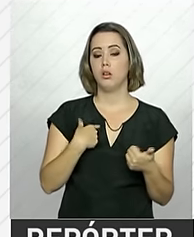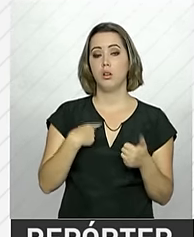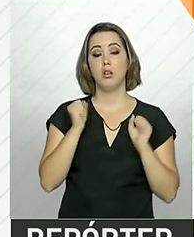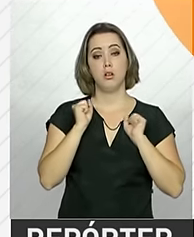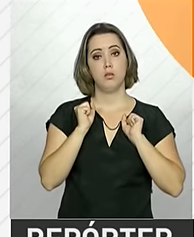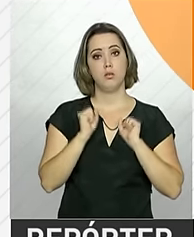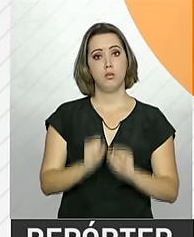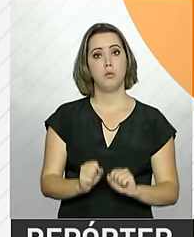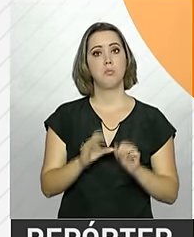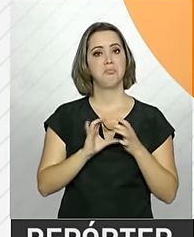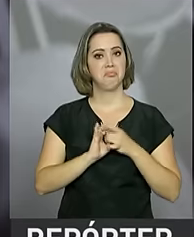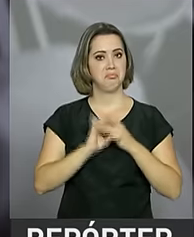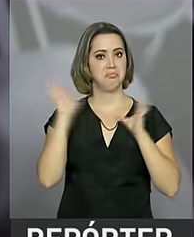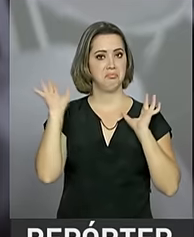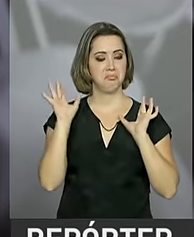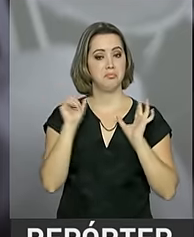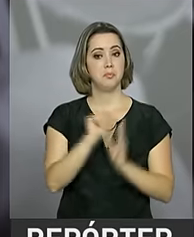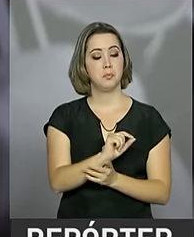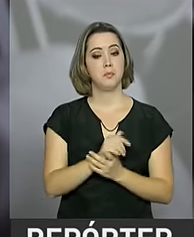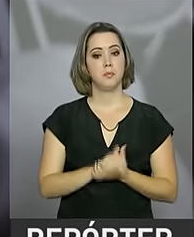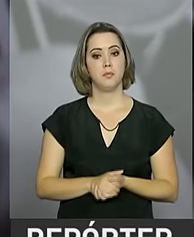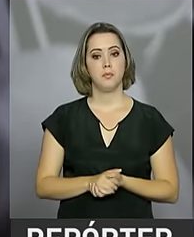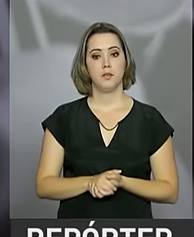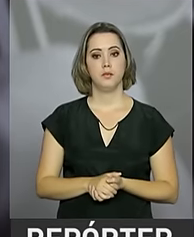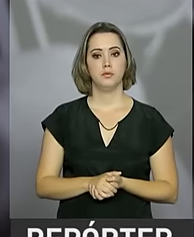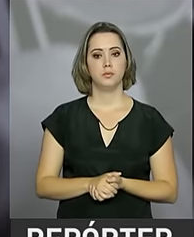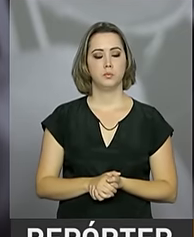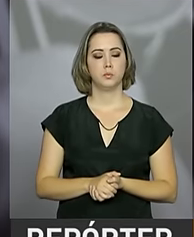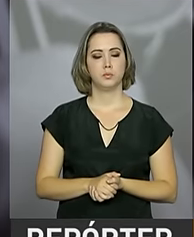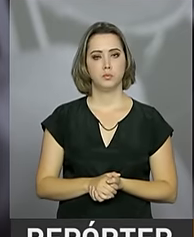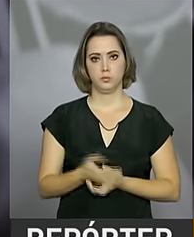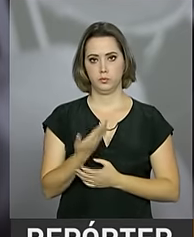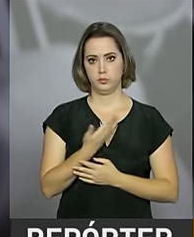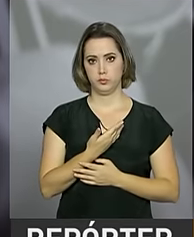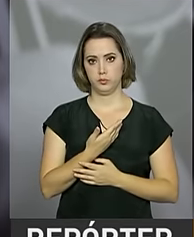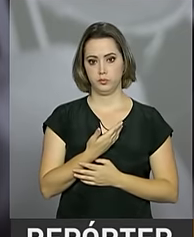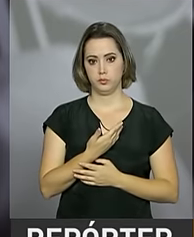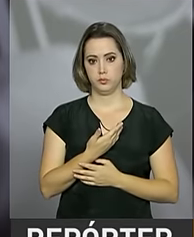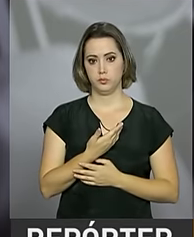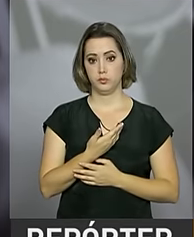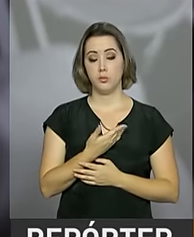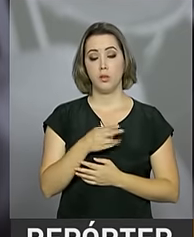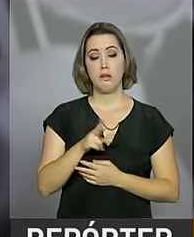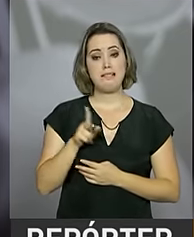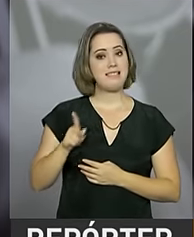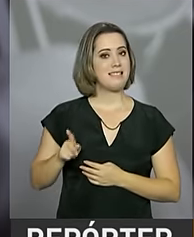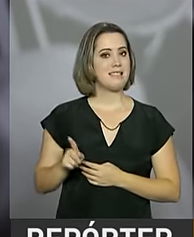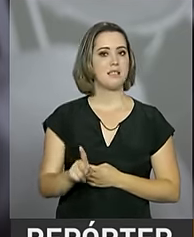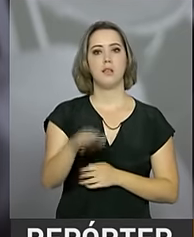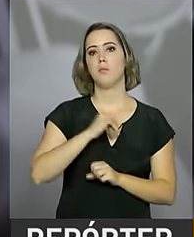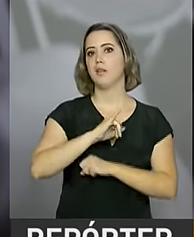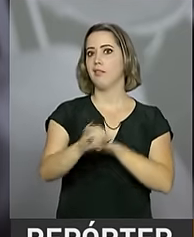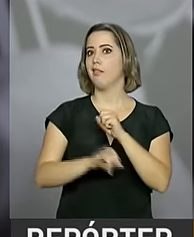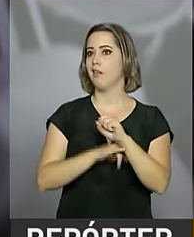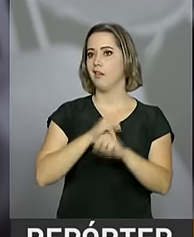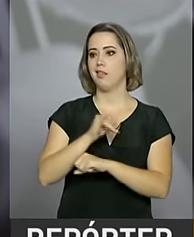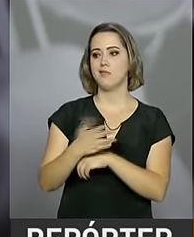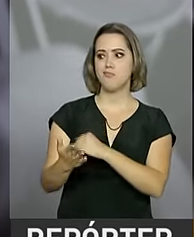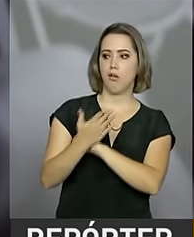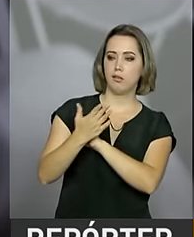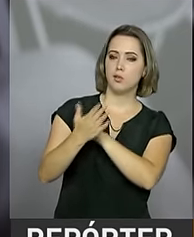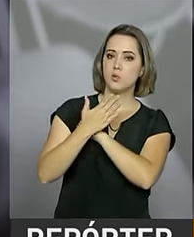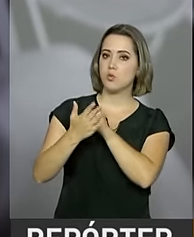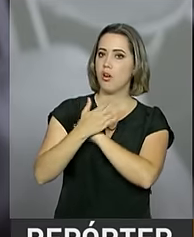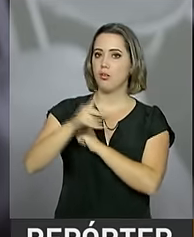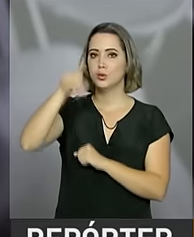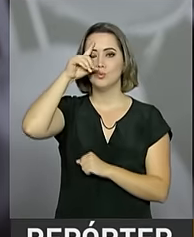forma automatizada cada vez mais a internet nos ajuda na nossa rotina diária nós